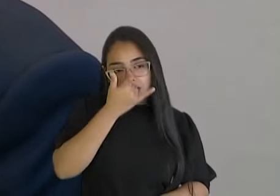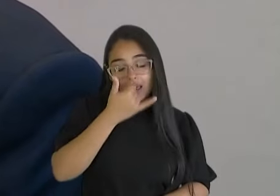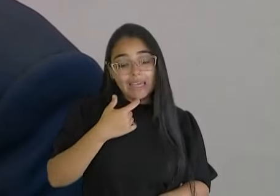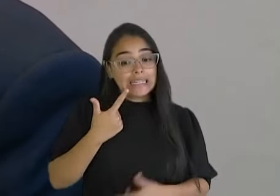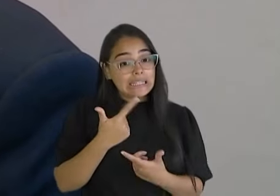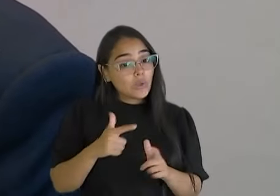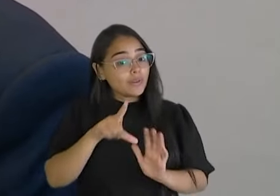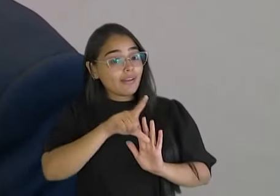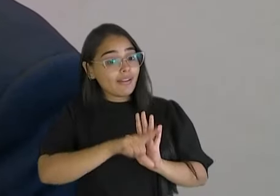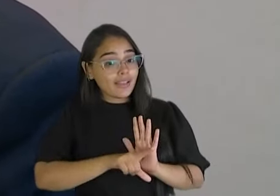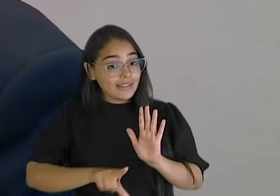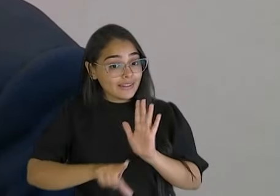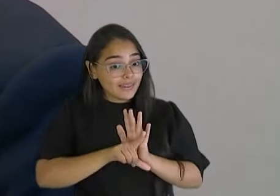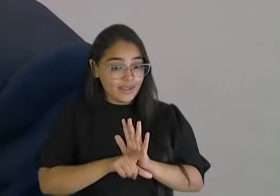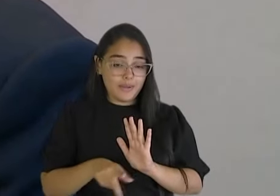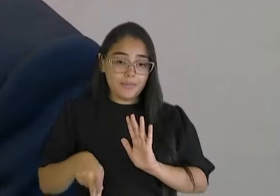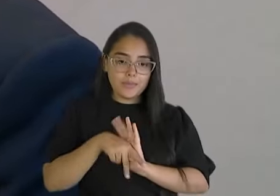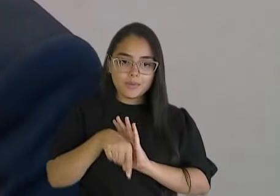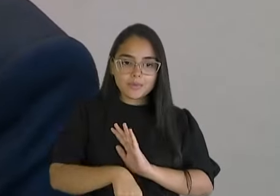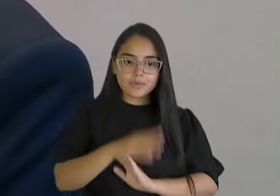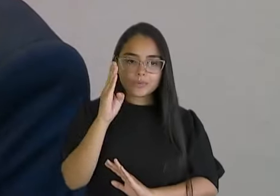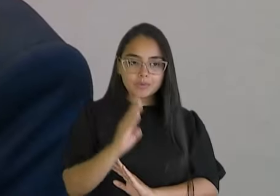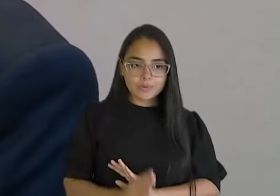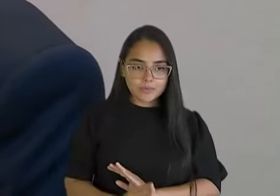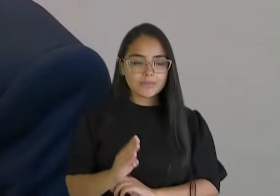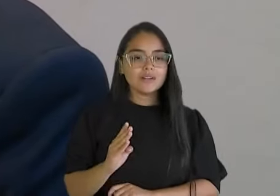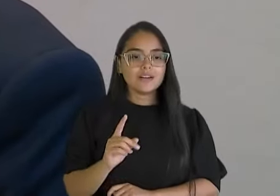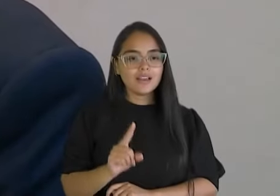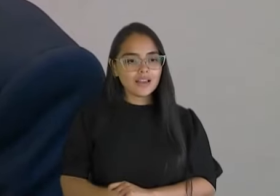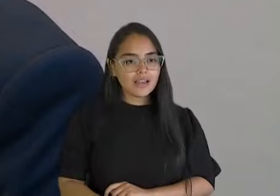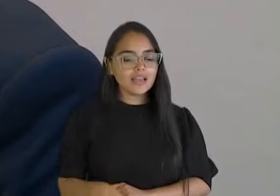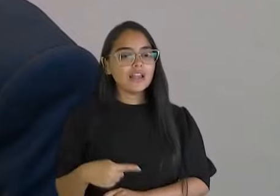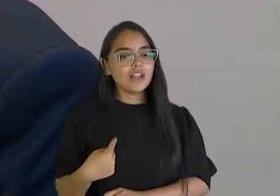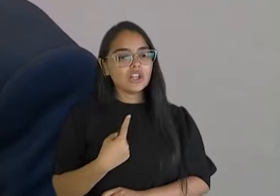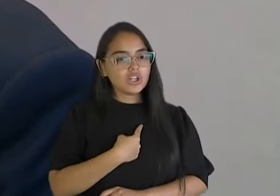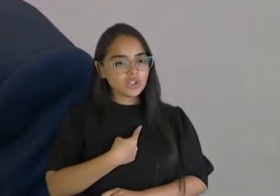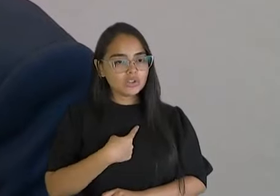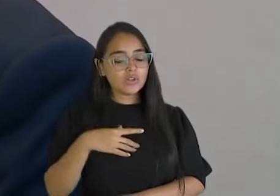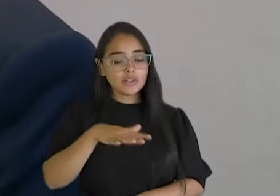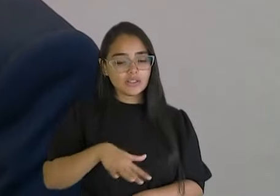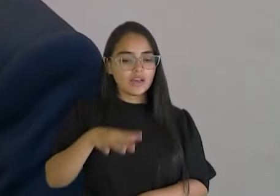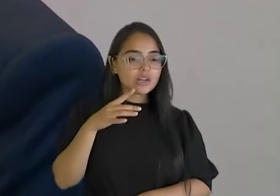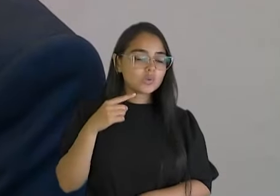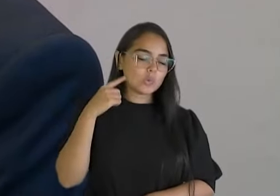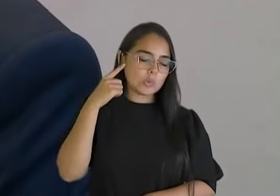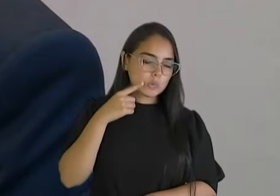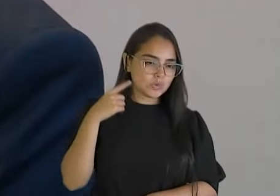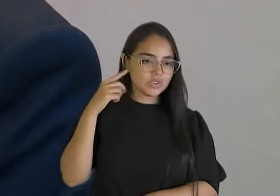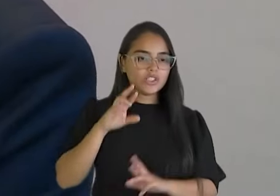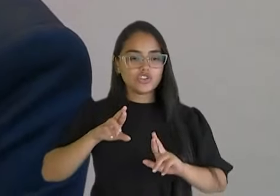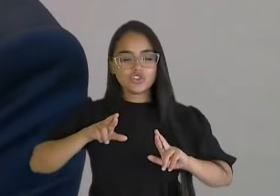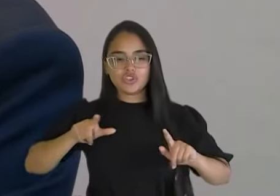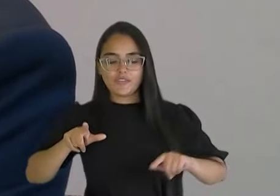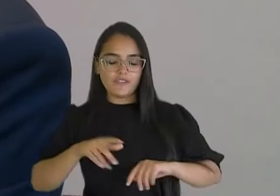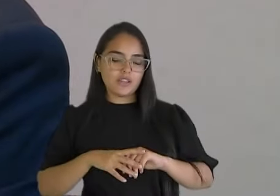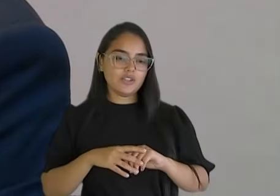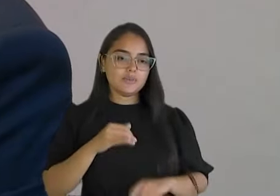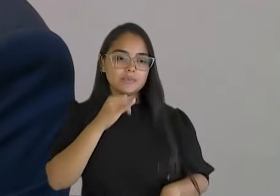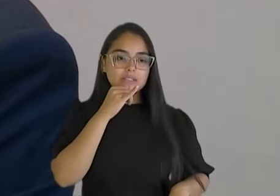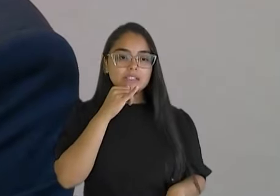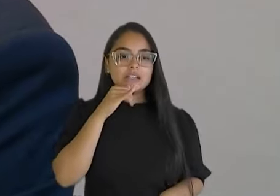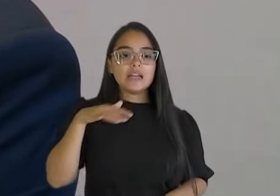regulamentação no Brasil a respeito disso, que é inclusive uma zona muito cinzenta para a gente que atua no direito, porque diferentemente